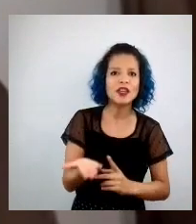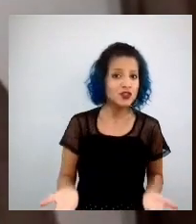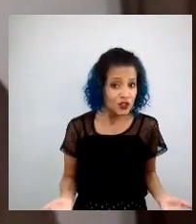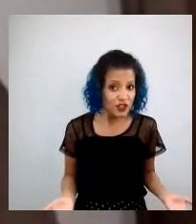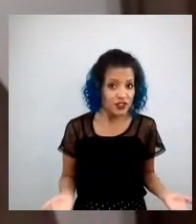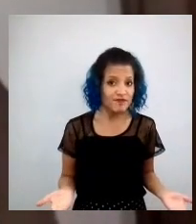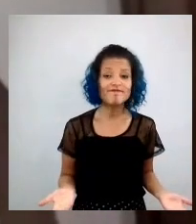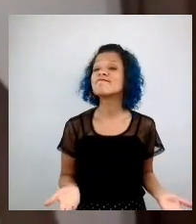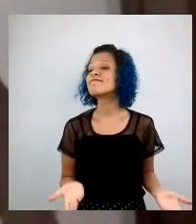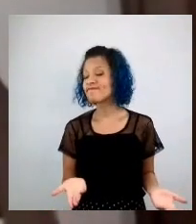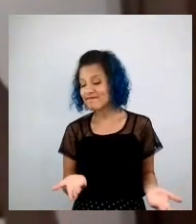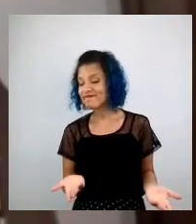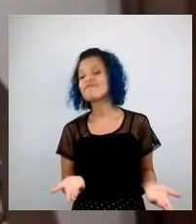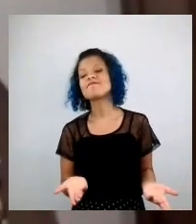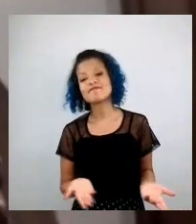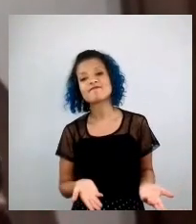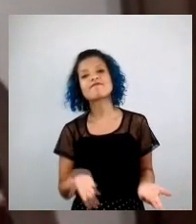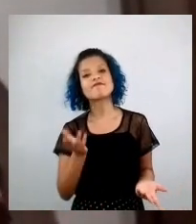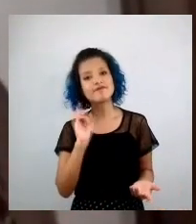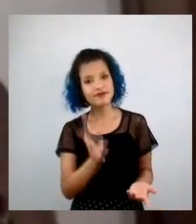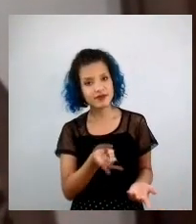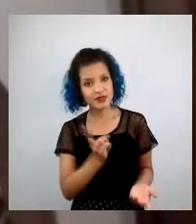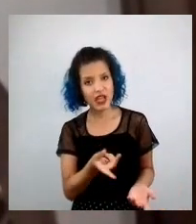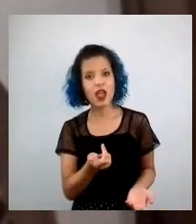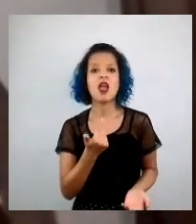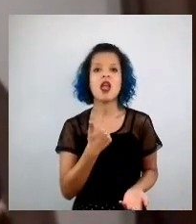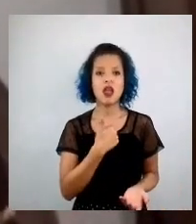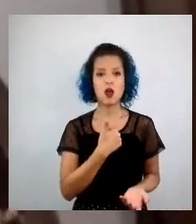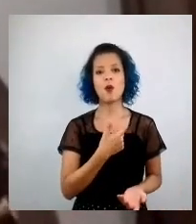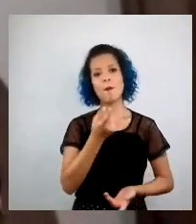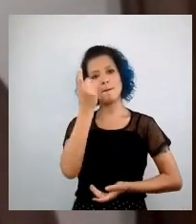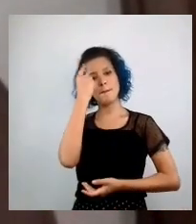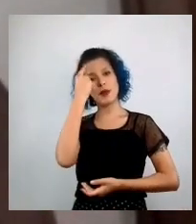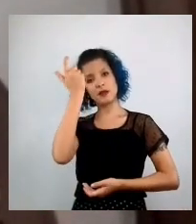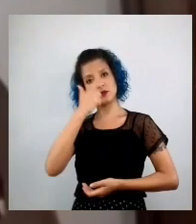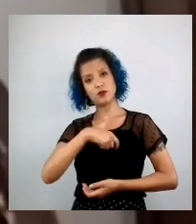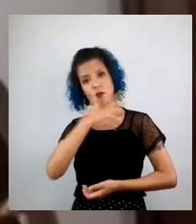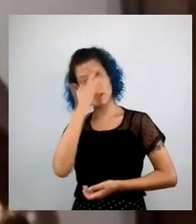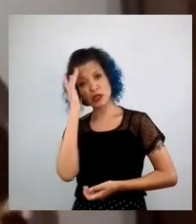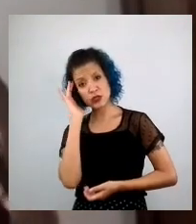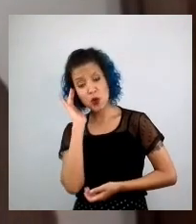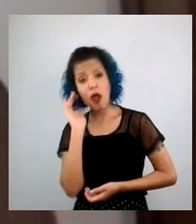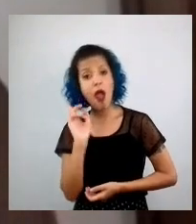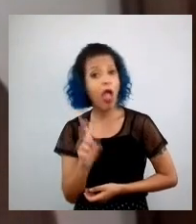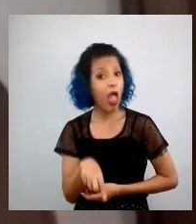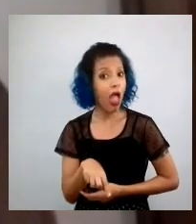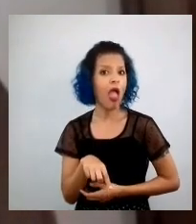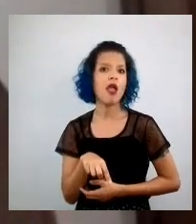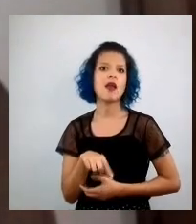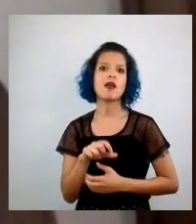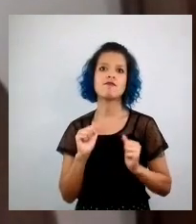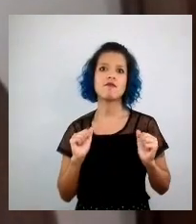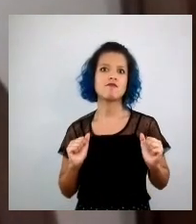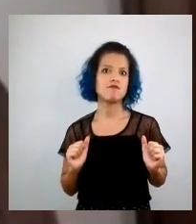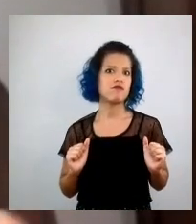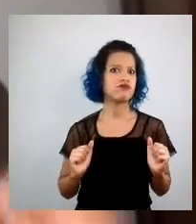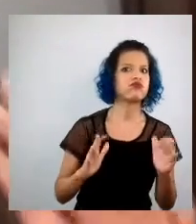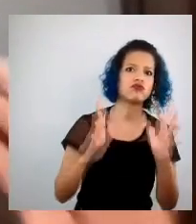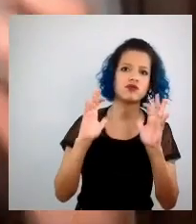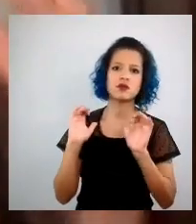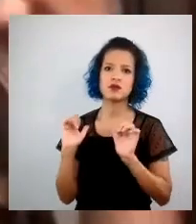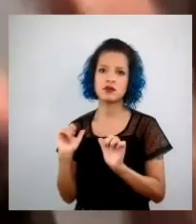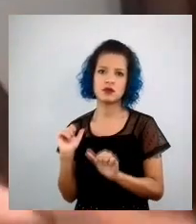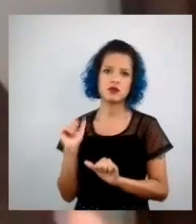também, no lugar de pessoa que não só muitas vezes a agente de transformação dentro dos espaços,